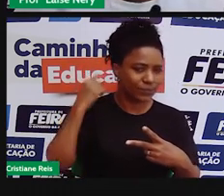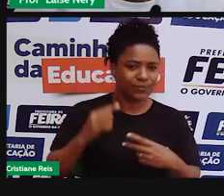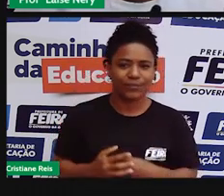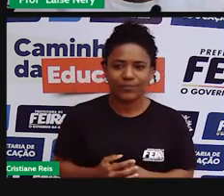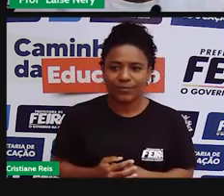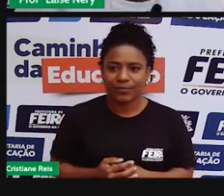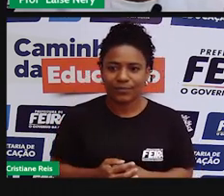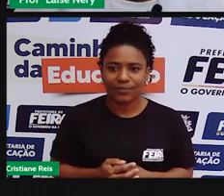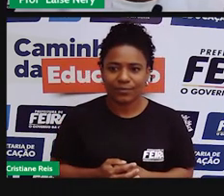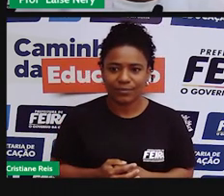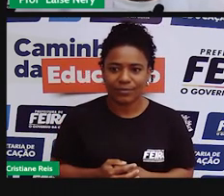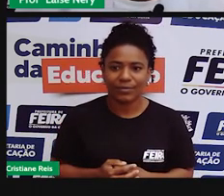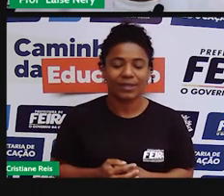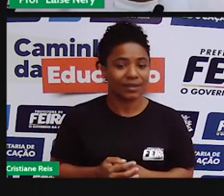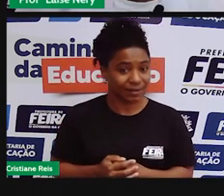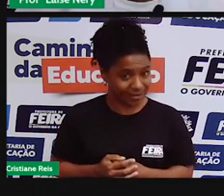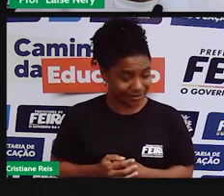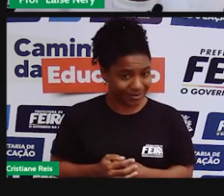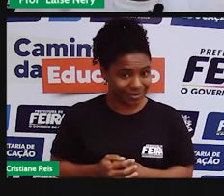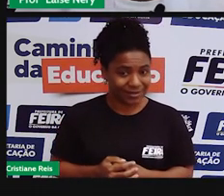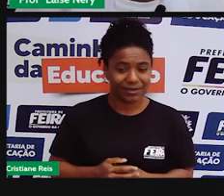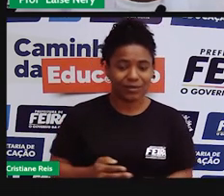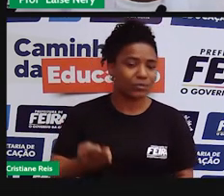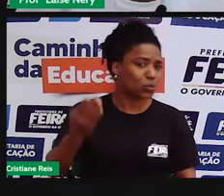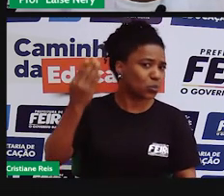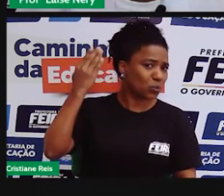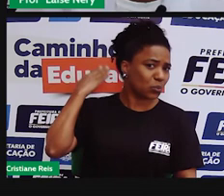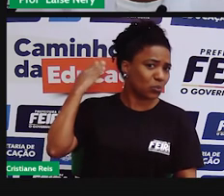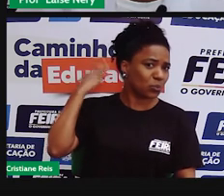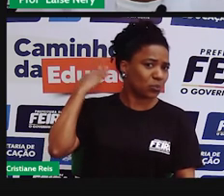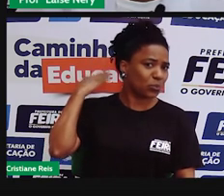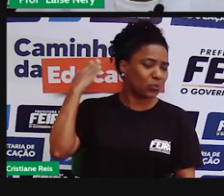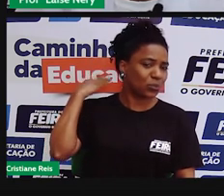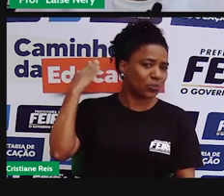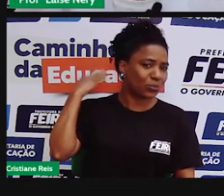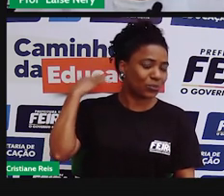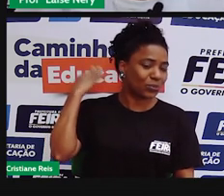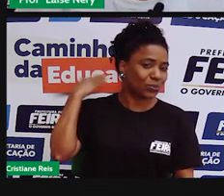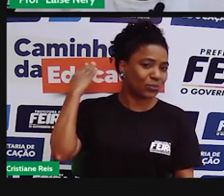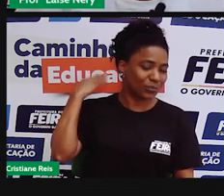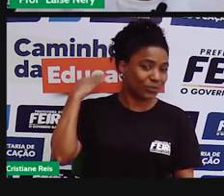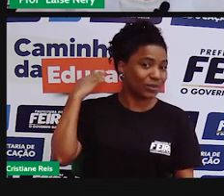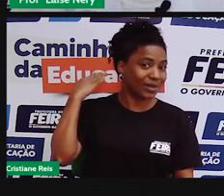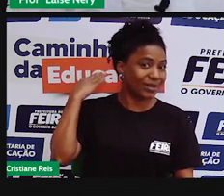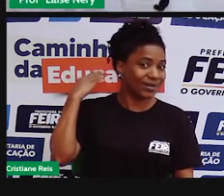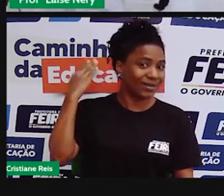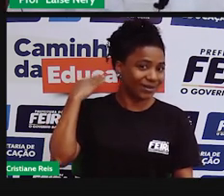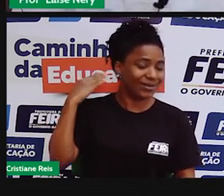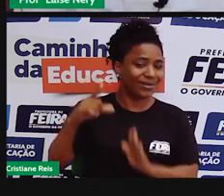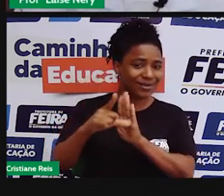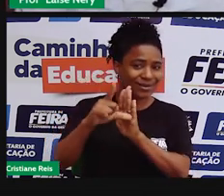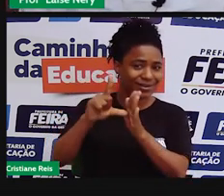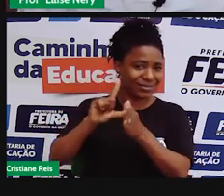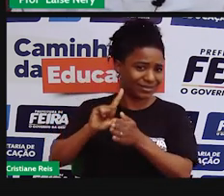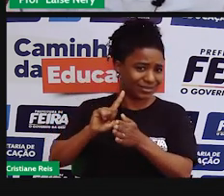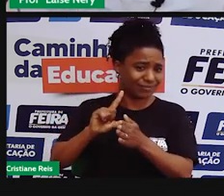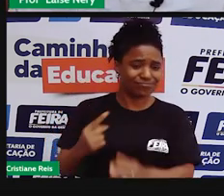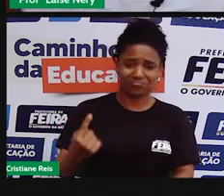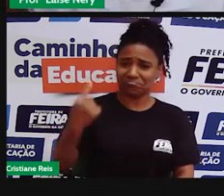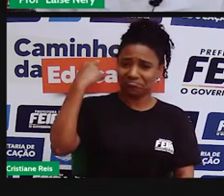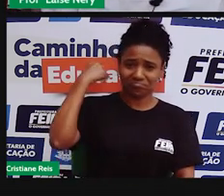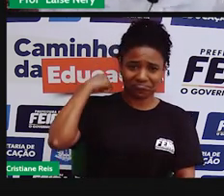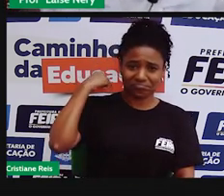e quer dizer me dá ideia de que o fato ocorreu antes do momento em que se fala ou seja uma coisa que já aconteceu